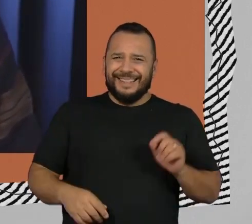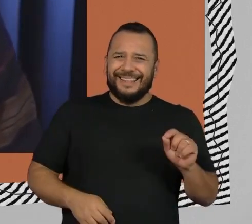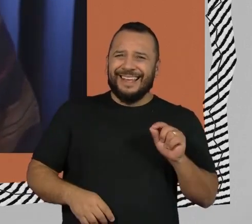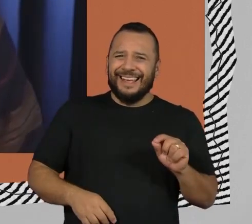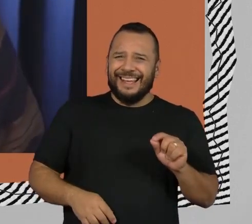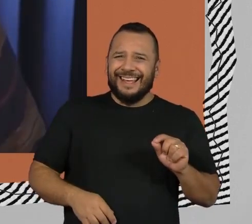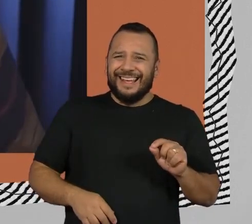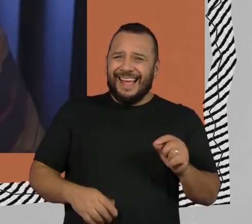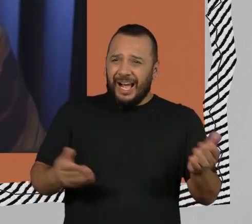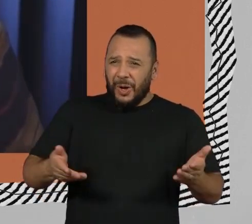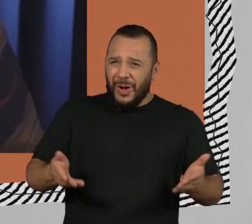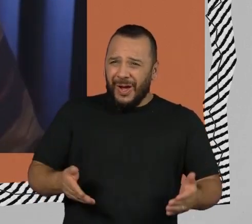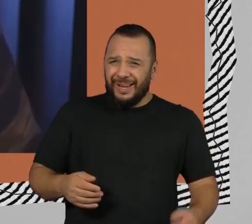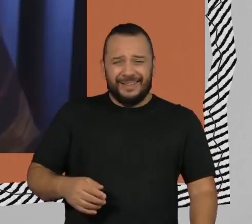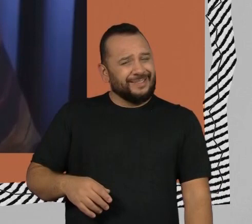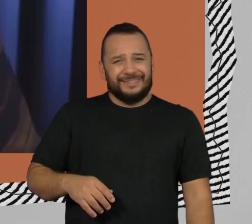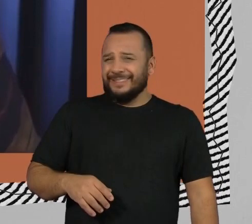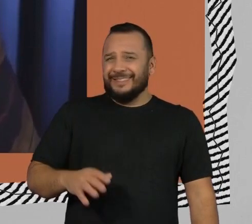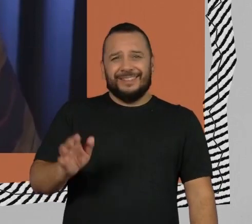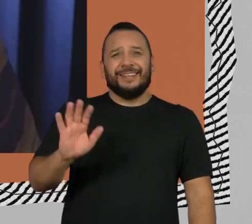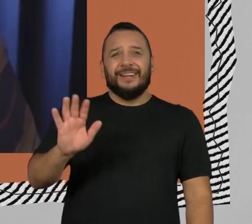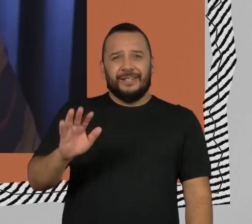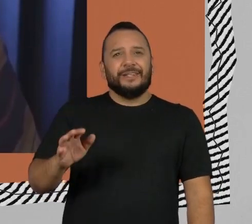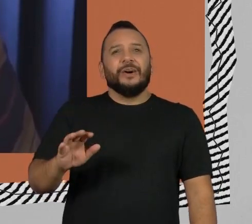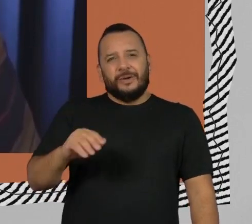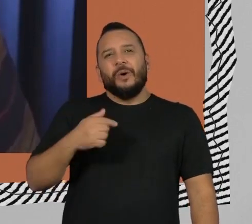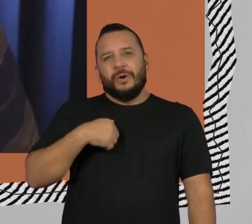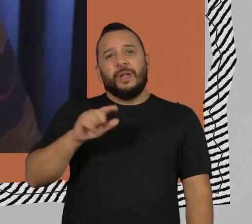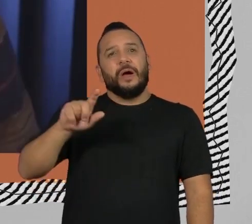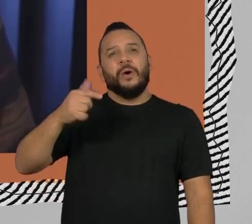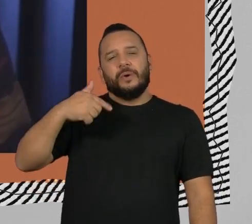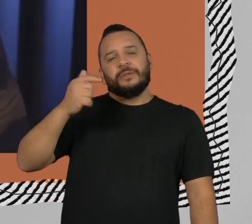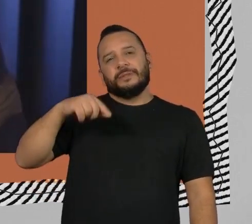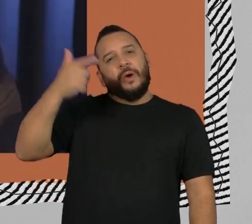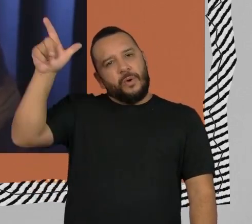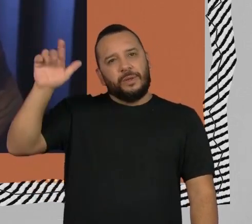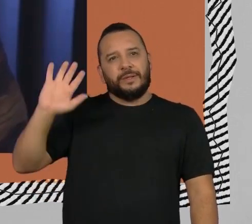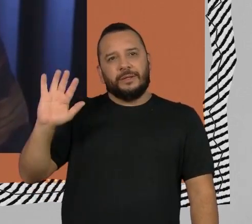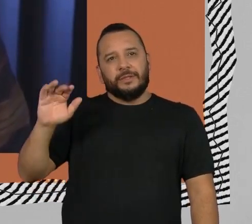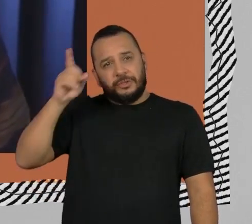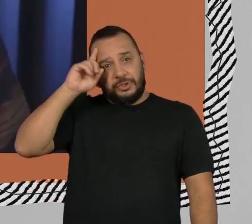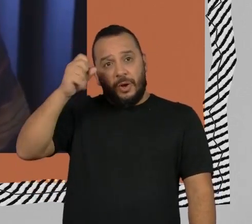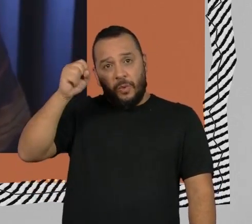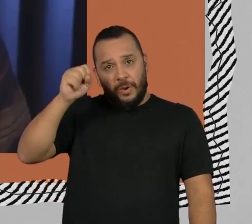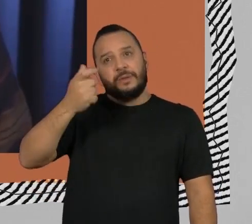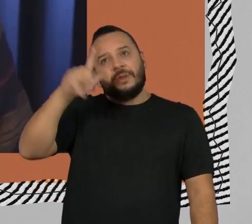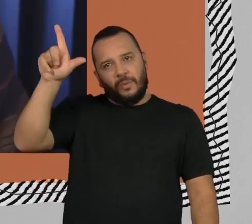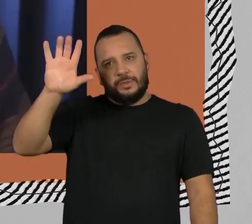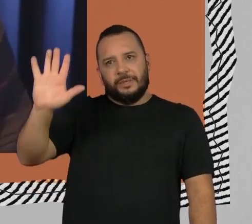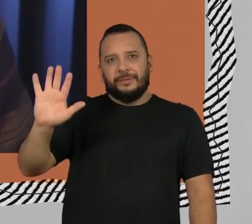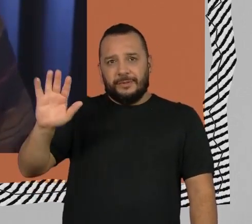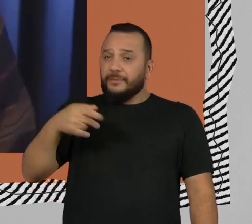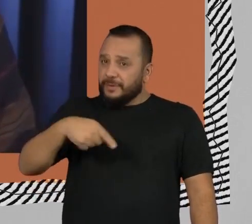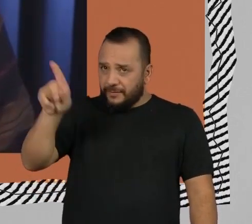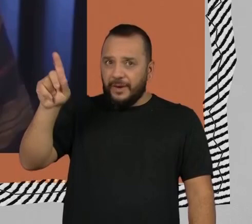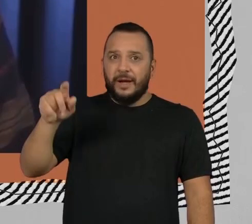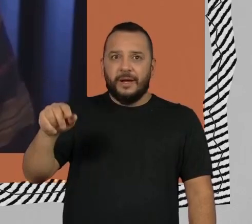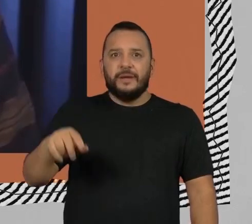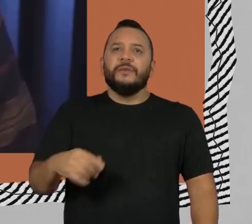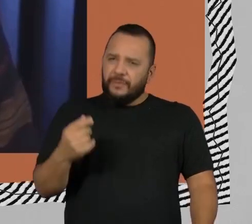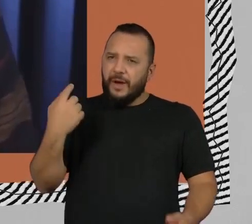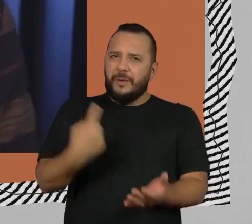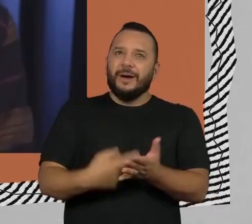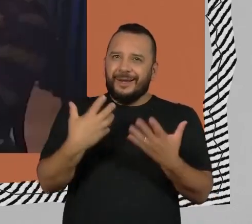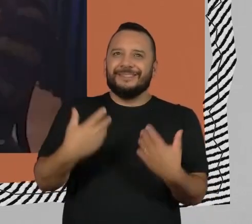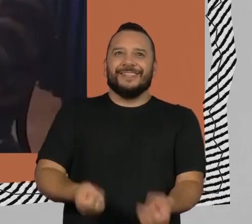é isso segundo agora dia oo na outra Dia 8 é na outra é e você vai né Vamos PR cima vamos